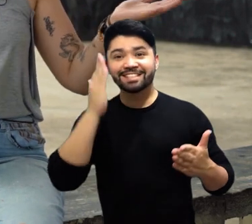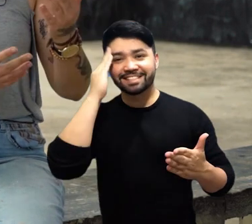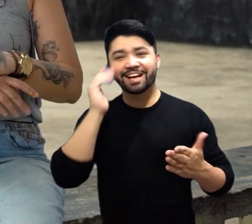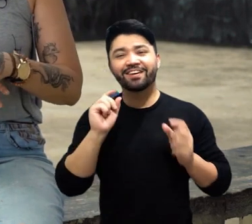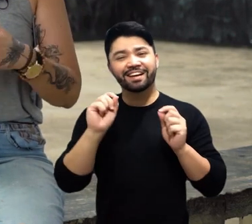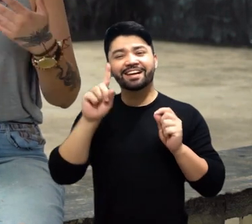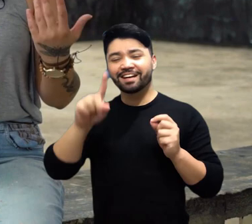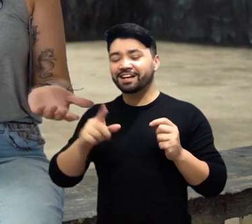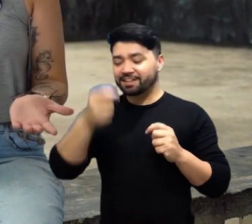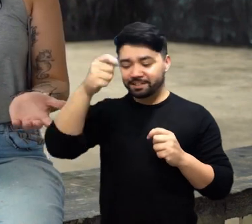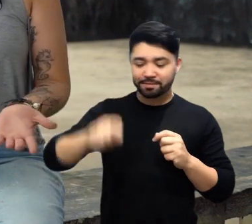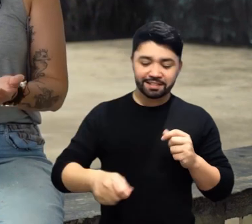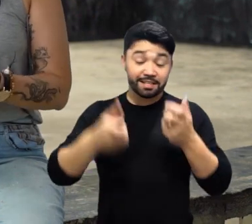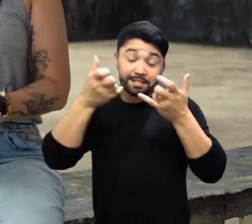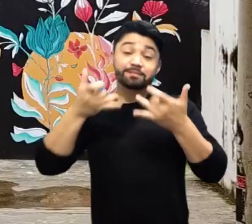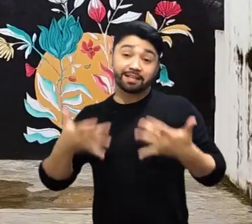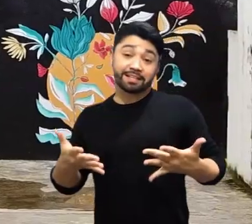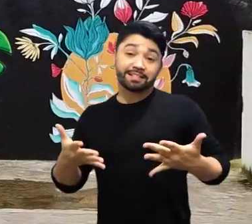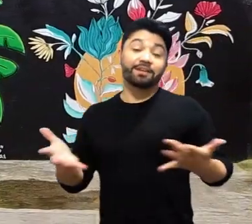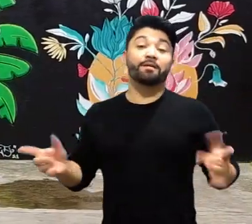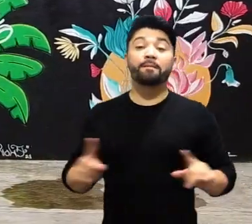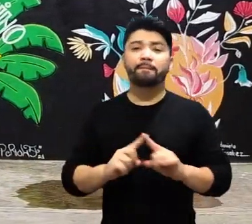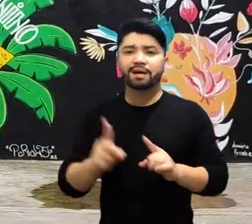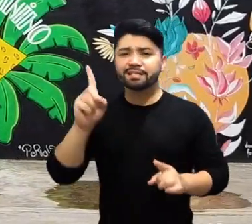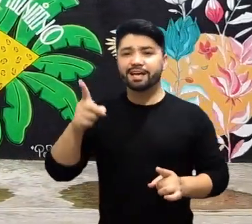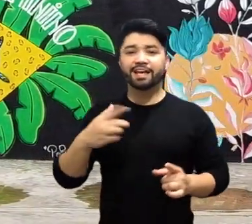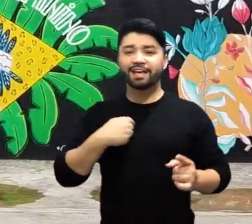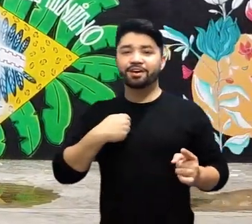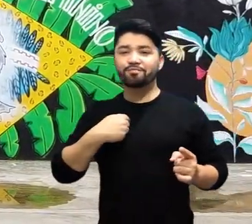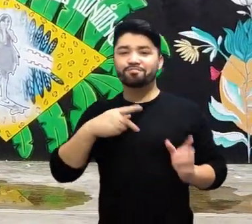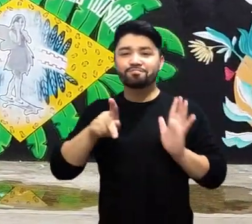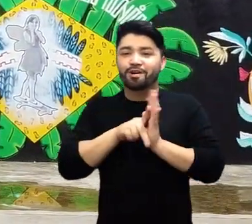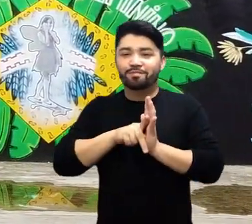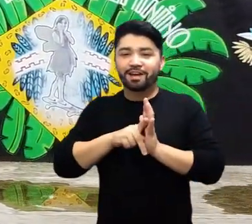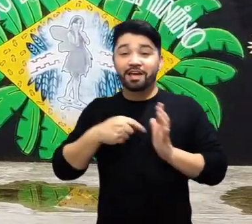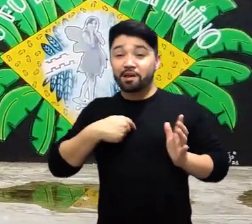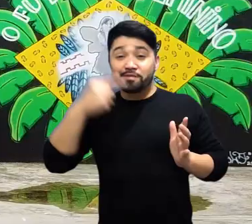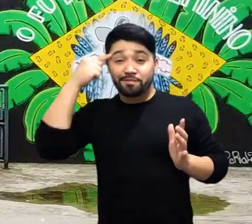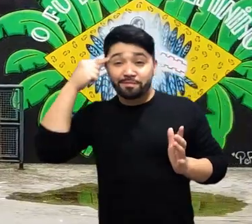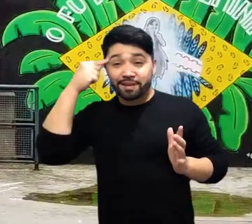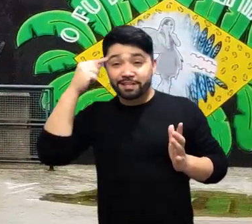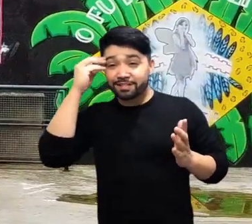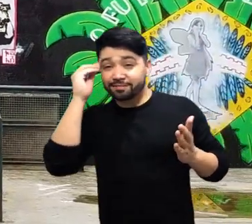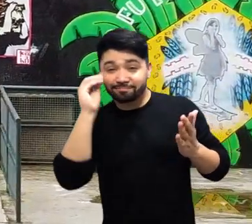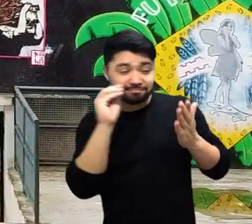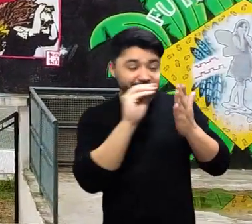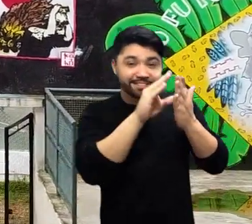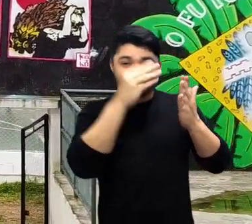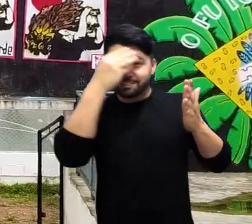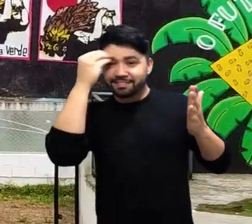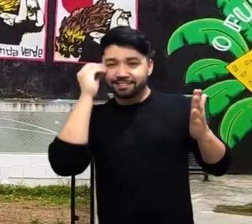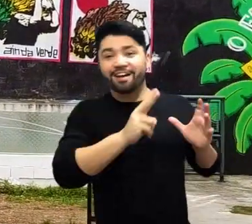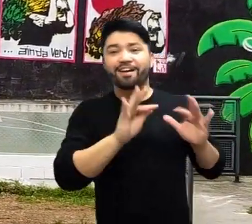que é, não, acho que não precisa nem de muitas explicações. Mas ele é uma extensão, assim, do que eu penso, principalmente quando tem esses toques,